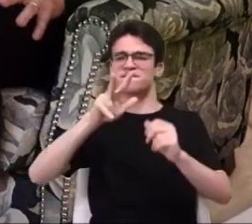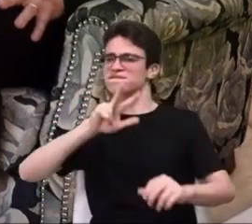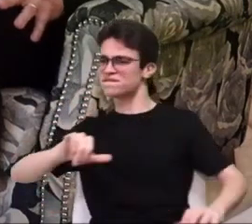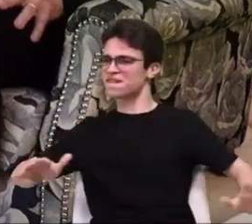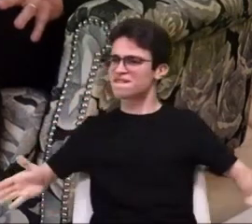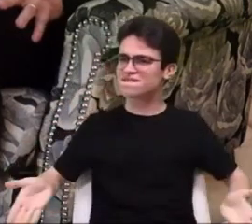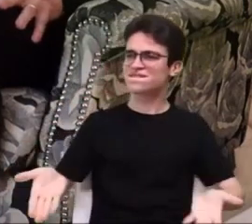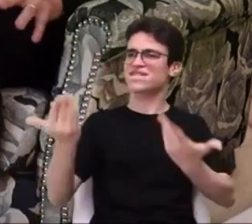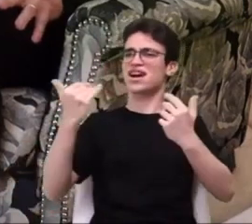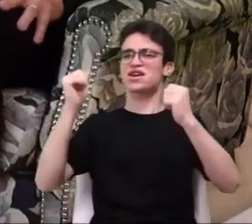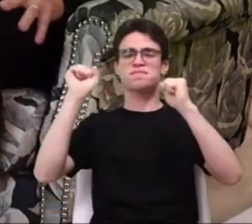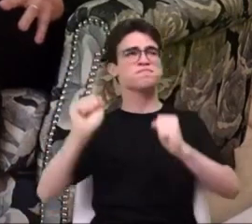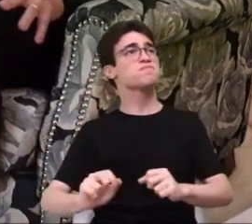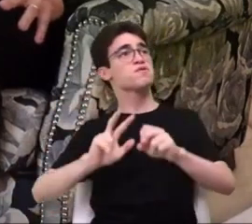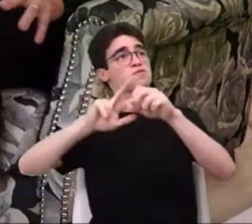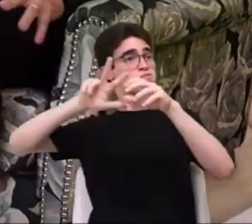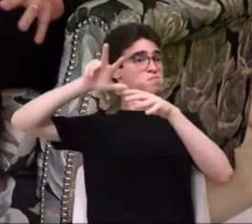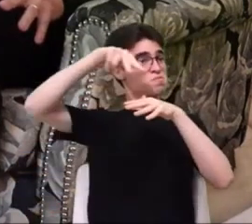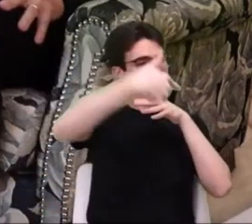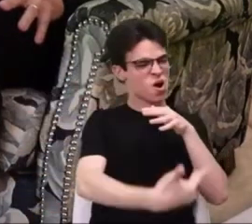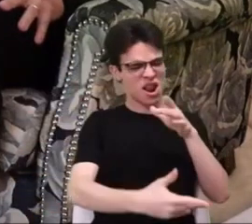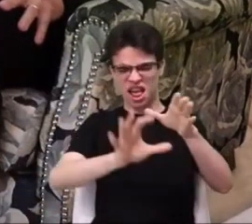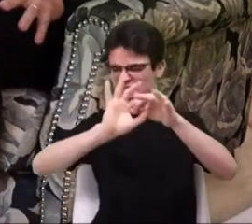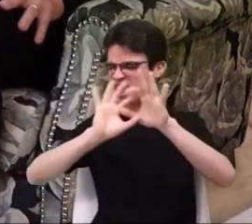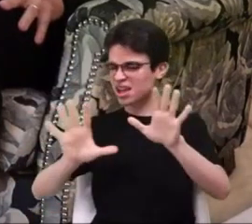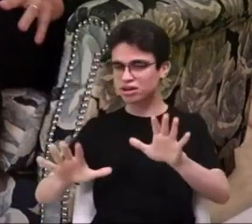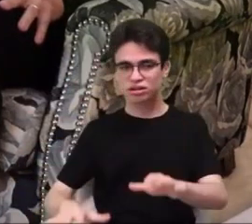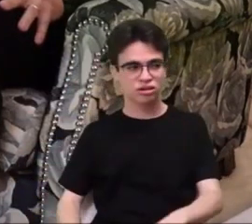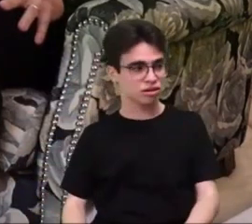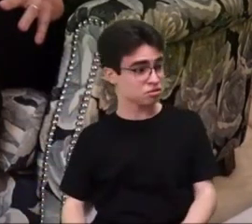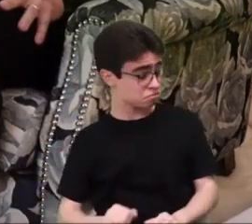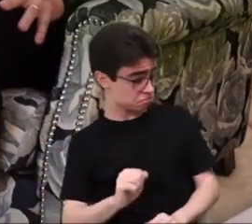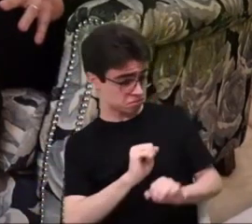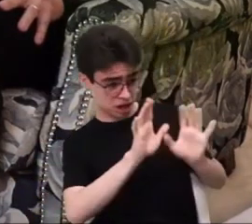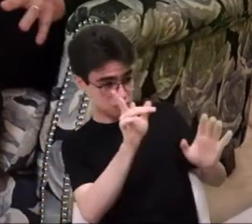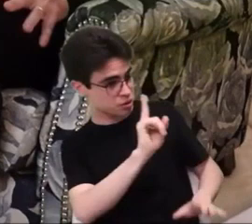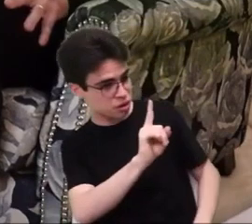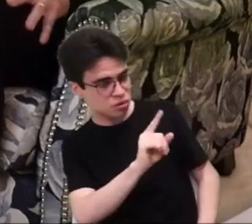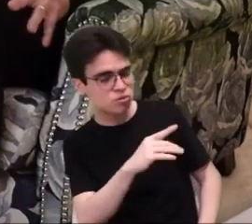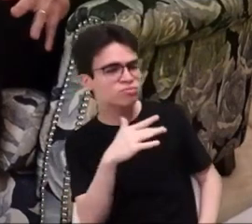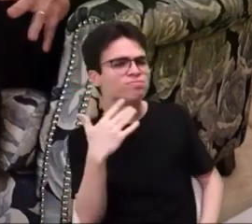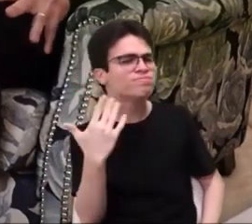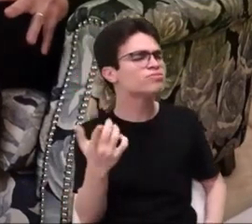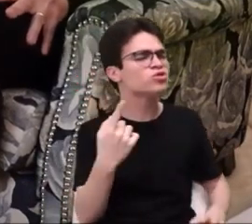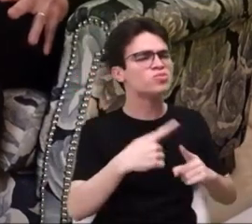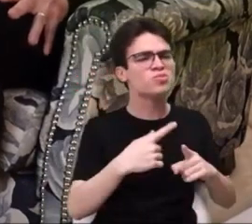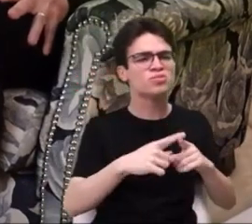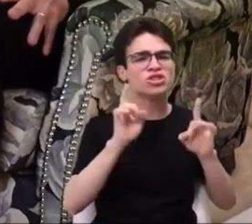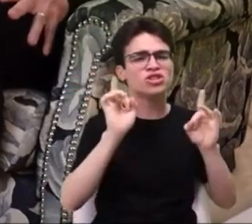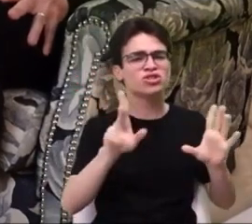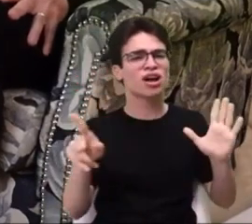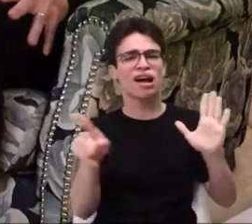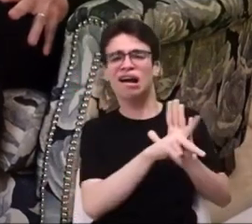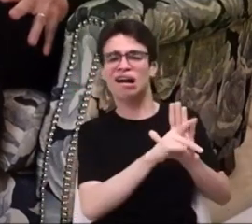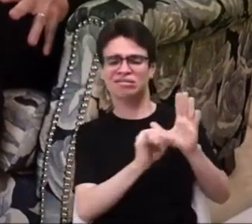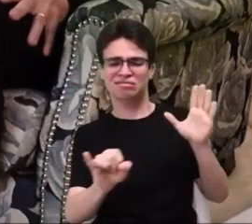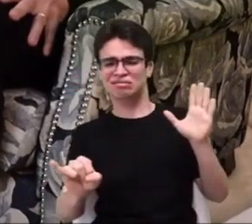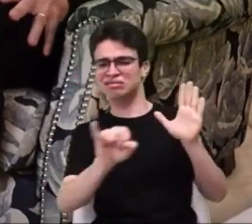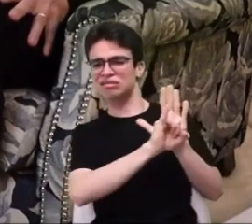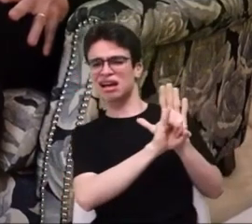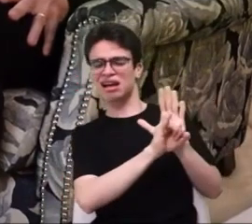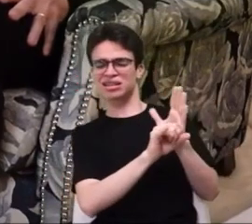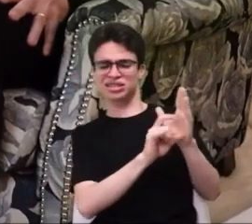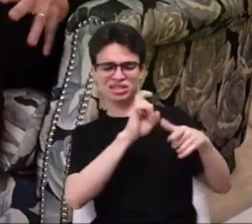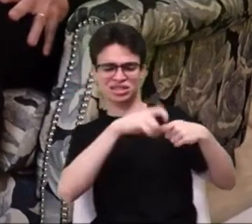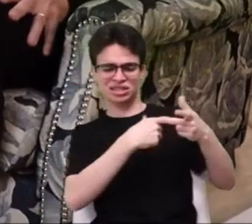lá, meu querido, sai do armário e pula. Ele falou, claro que não. Então, Por que que só nas questões da identidade